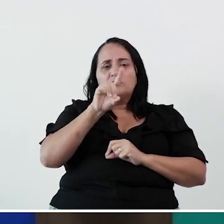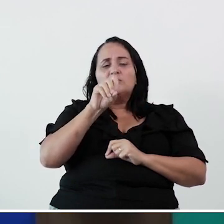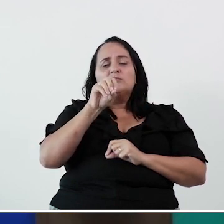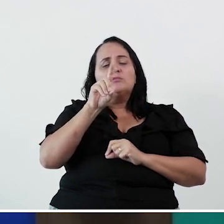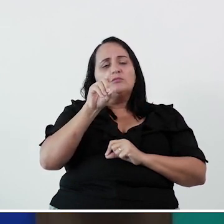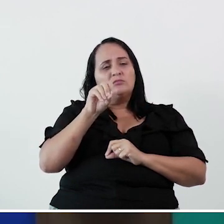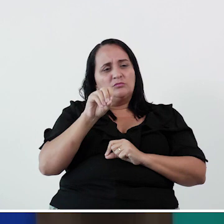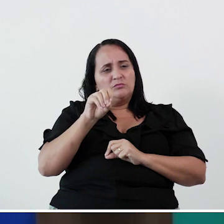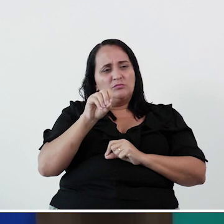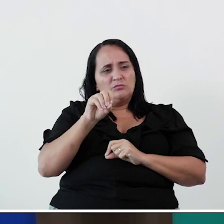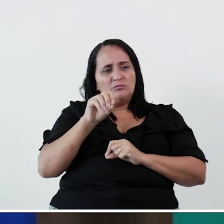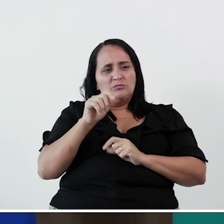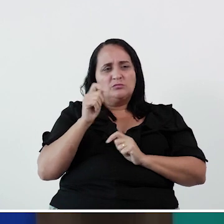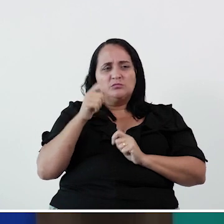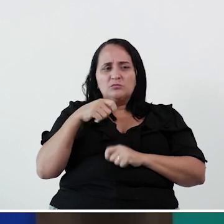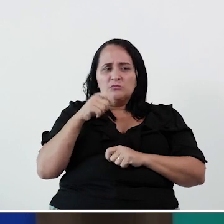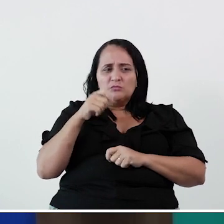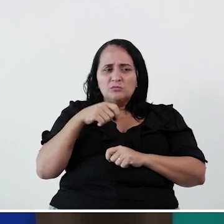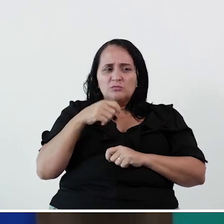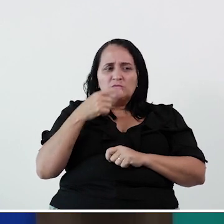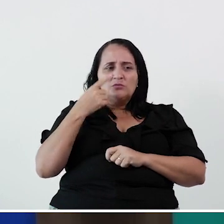a dízima